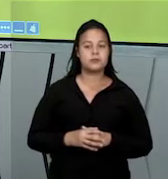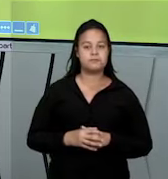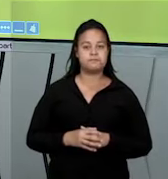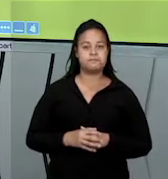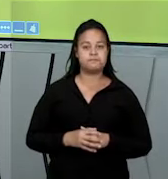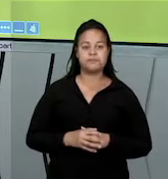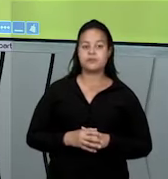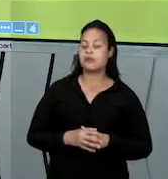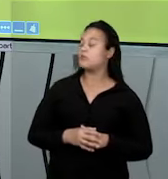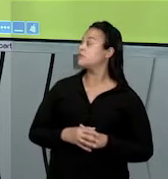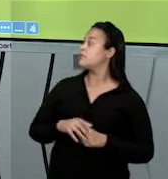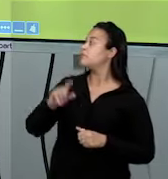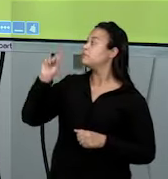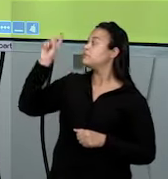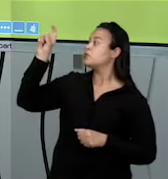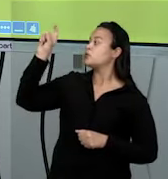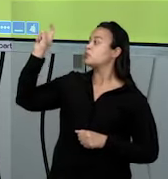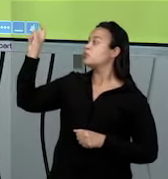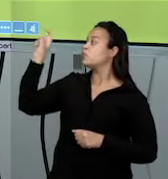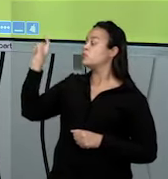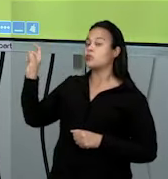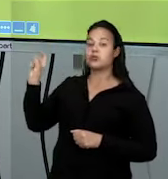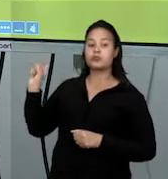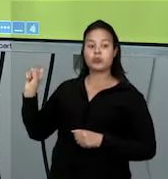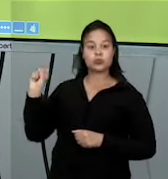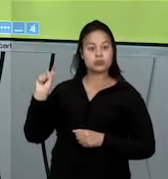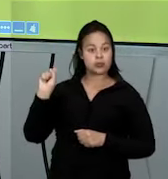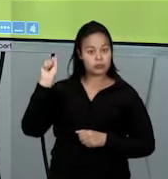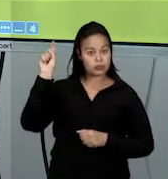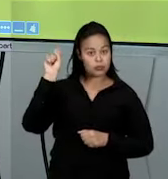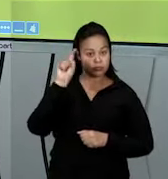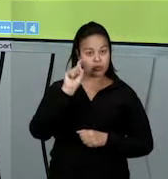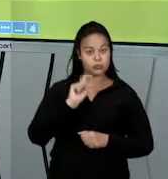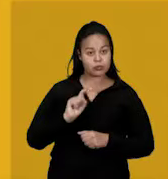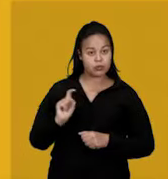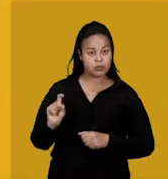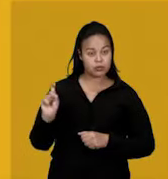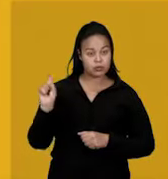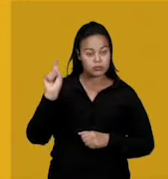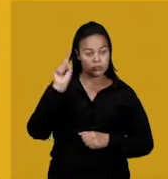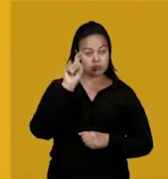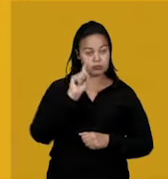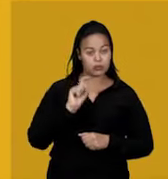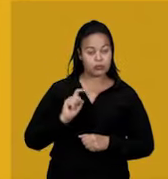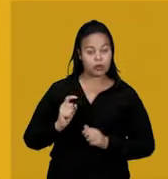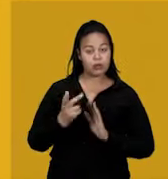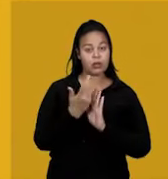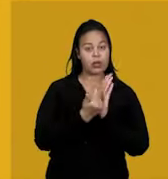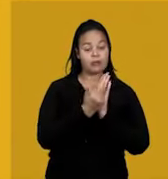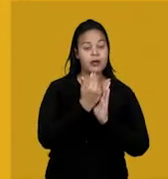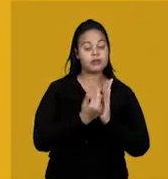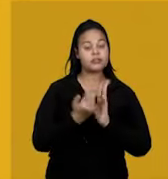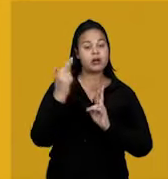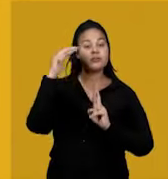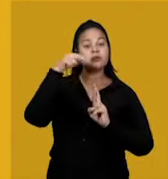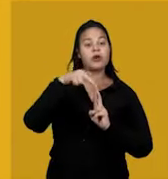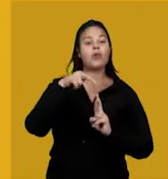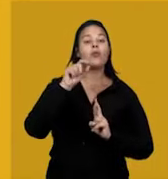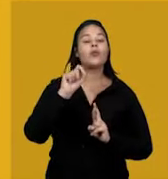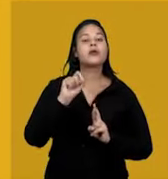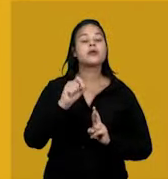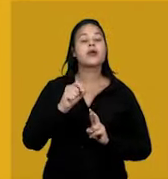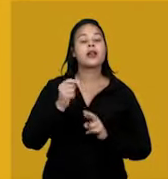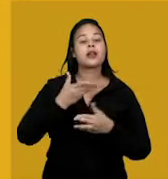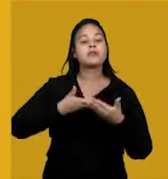Cada ponto luminoso nessa imagem representa a transmissão do